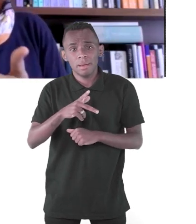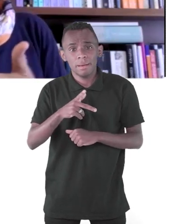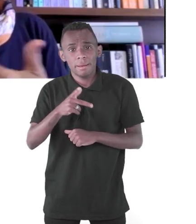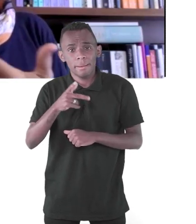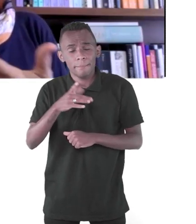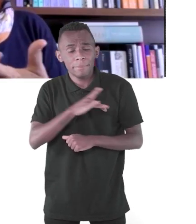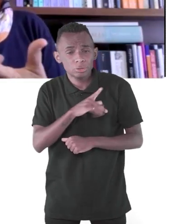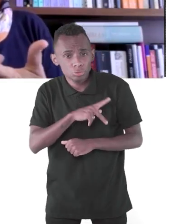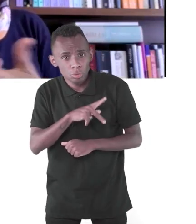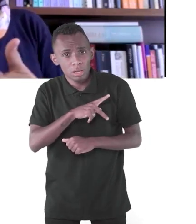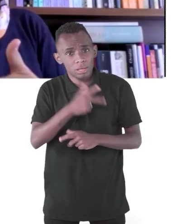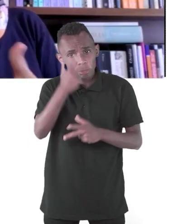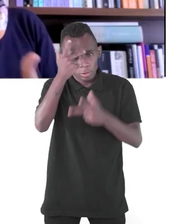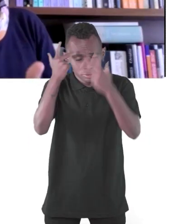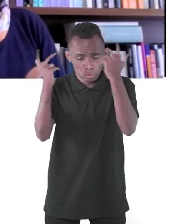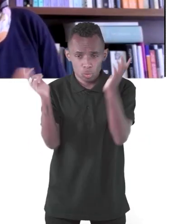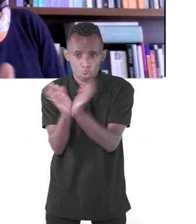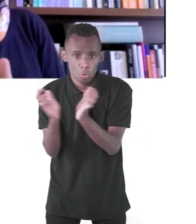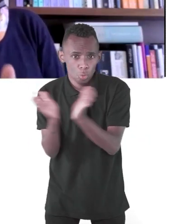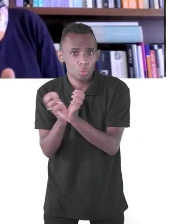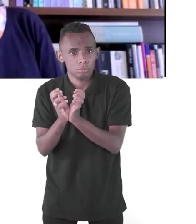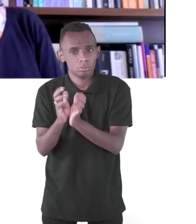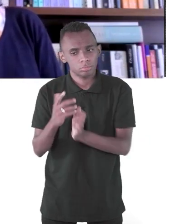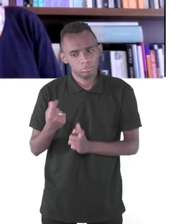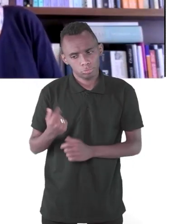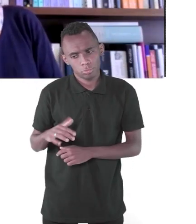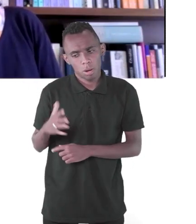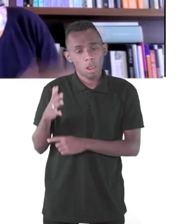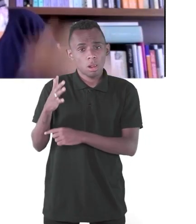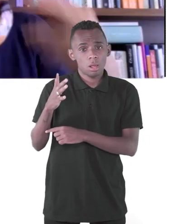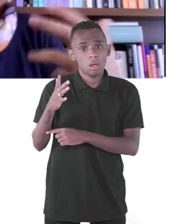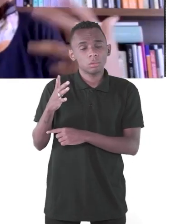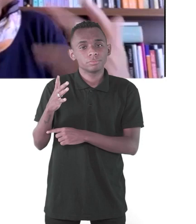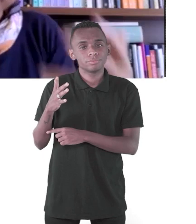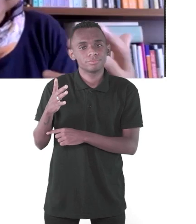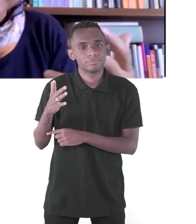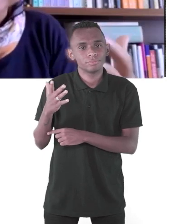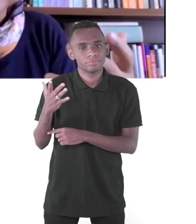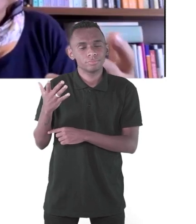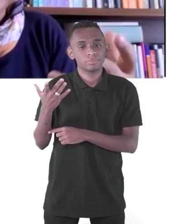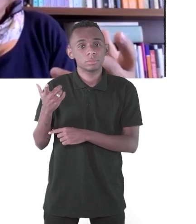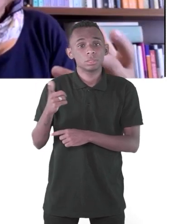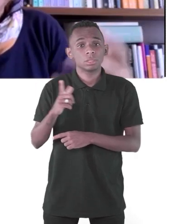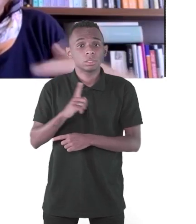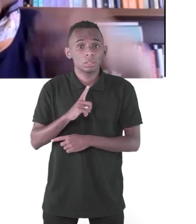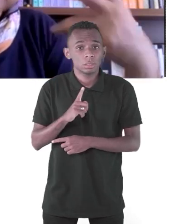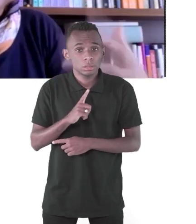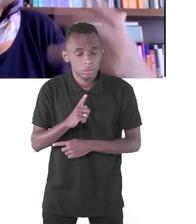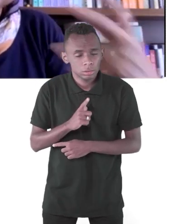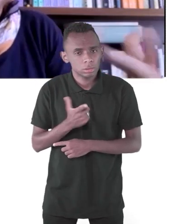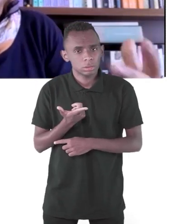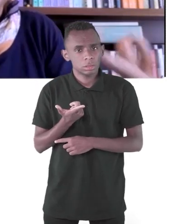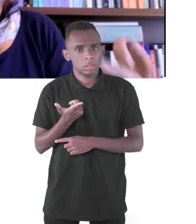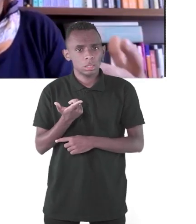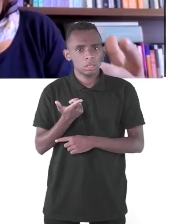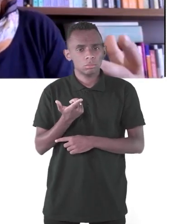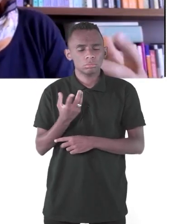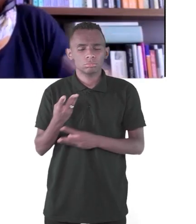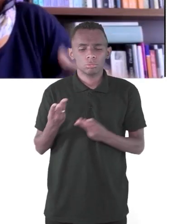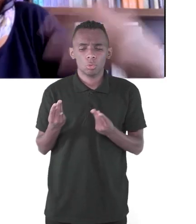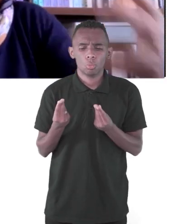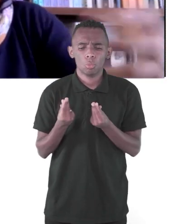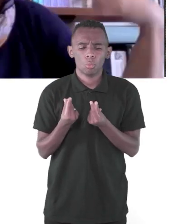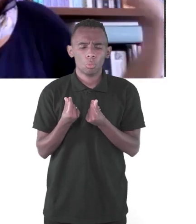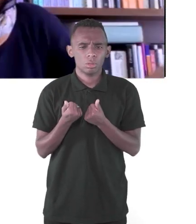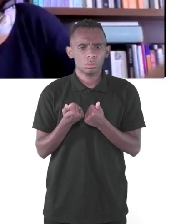privilégio. Então, a música feita na periferia tem uma qualidade que é exatamente essa,